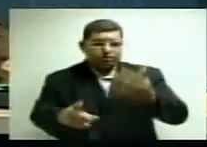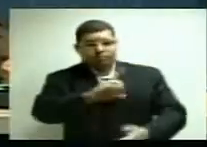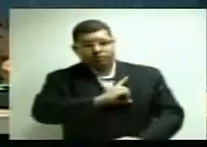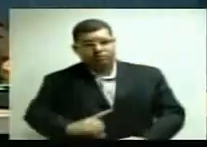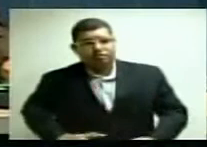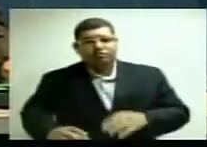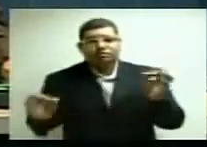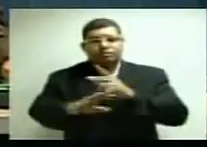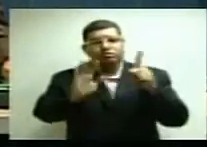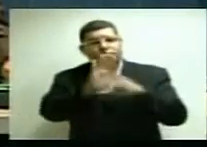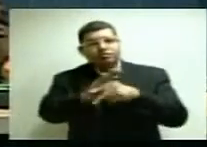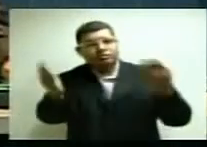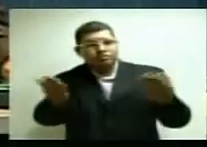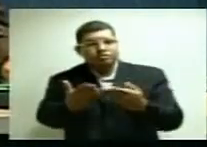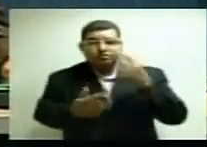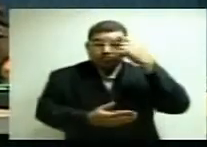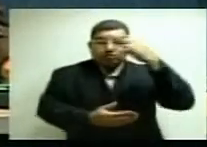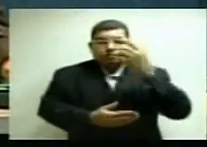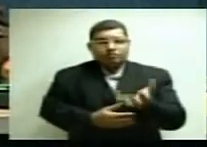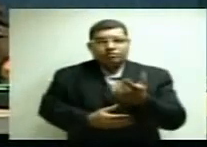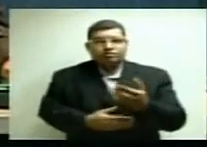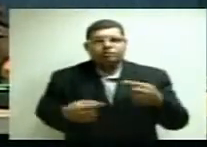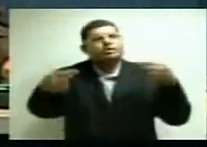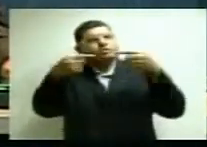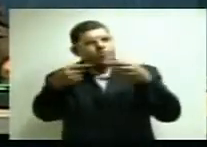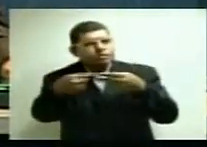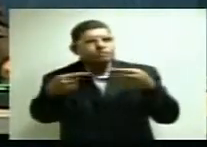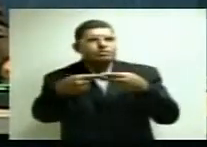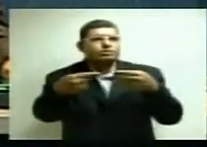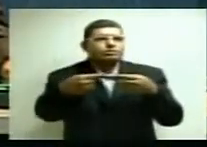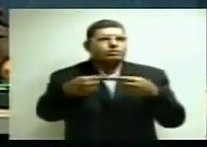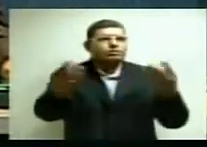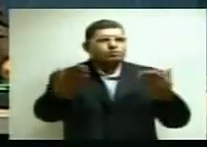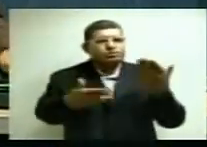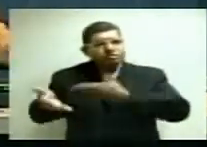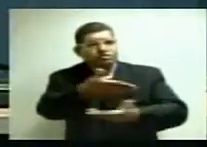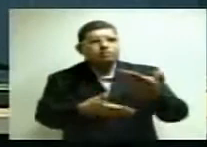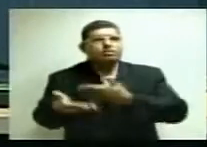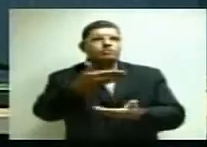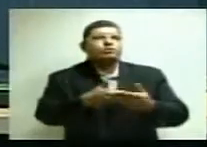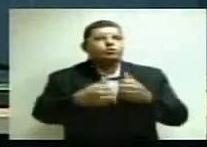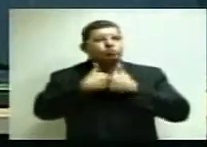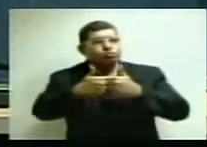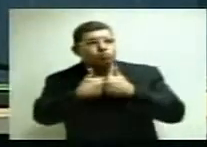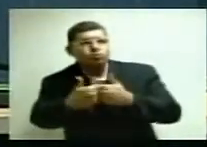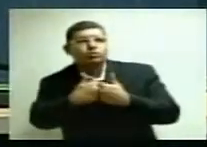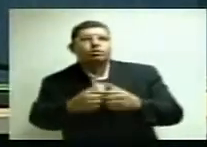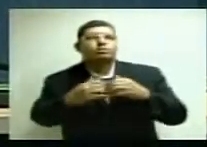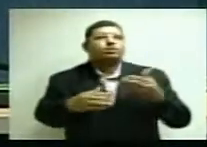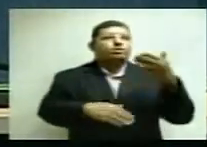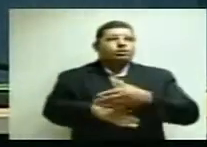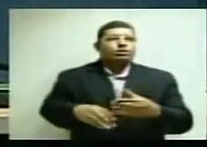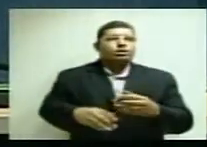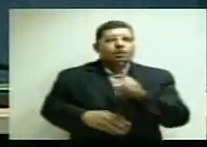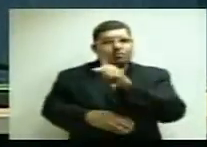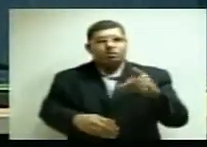Sidnei Leite. Acato a parte de Vossa Excelência, lembrando que minha concordância é absoluta em relação à questão dos ônibus na Constantino Neri.